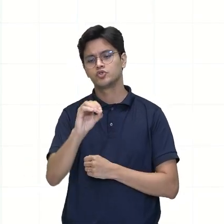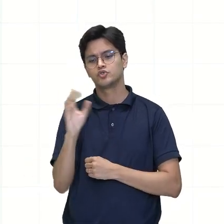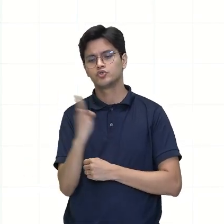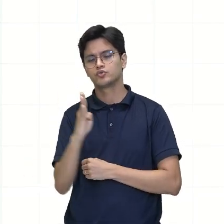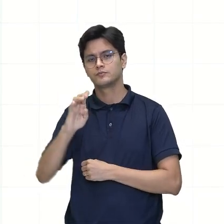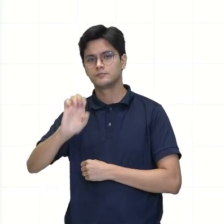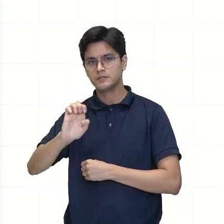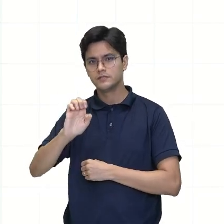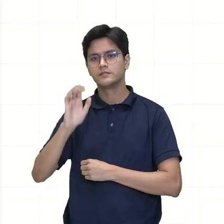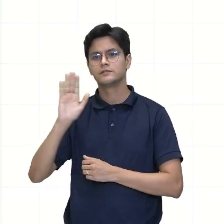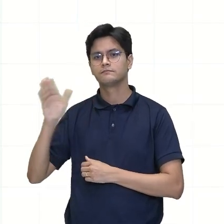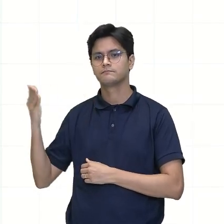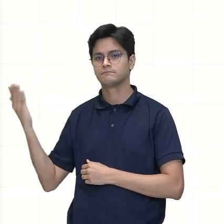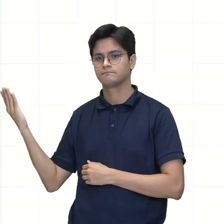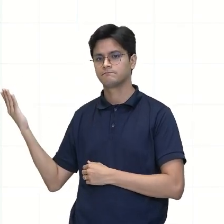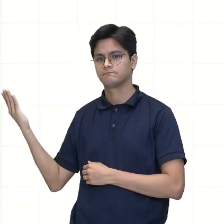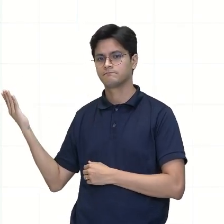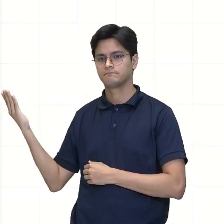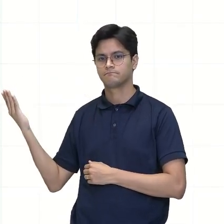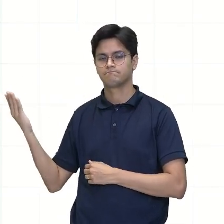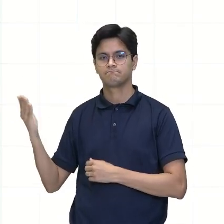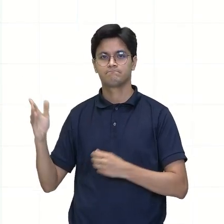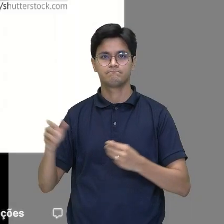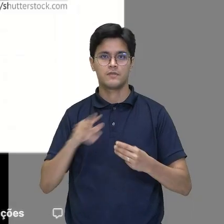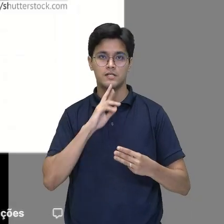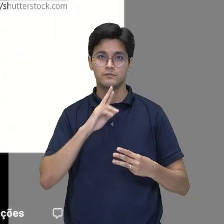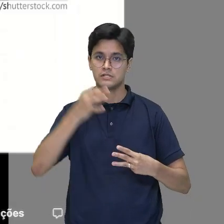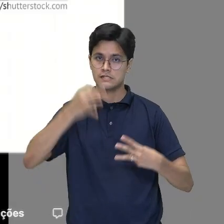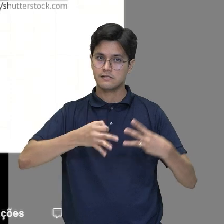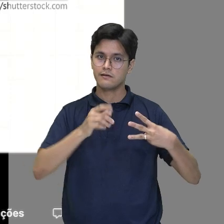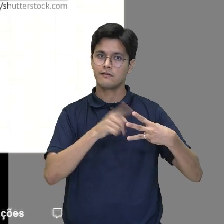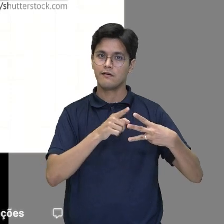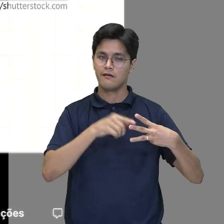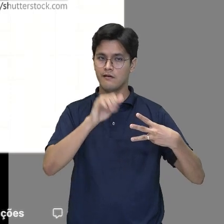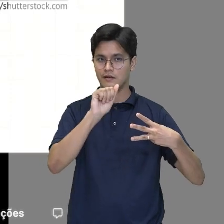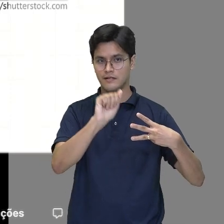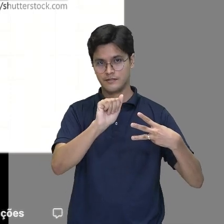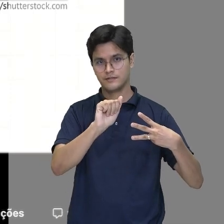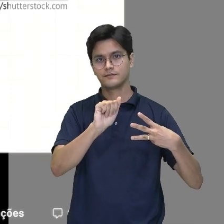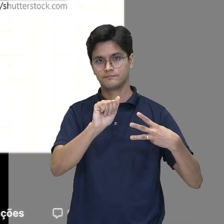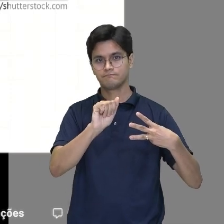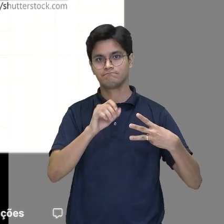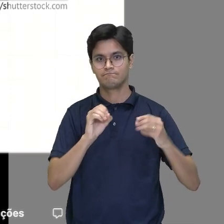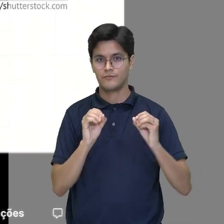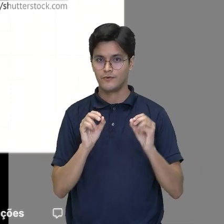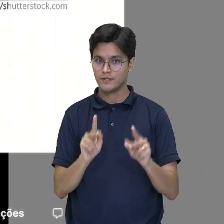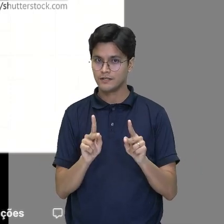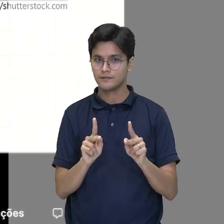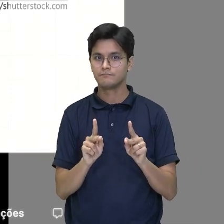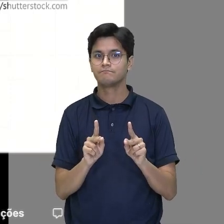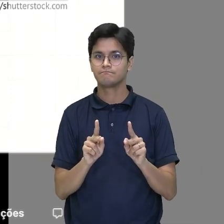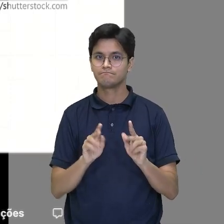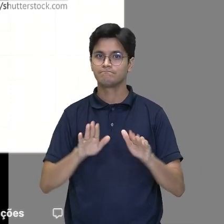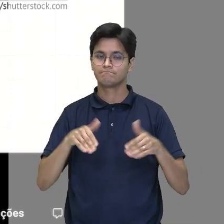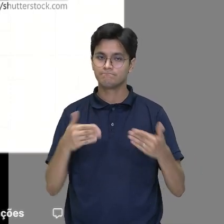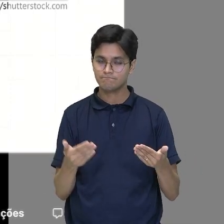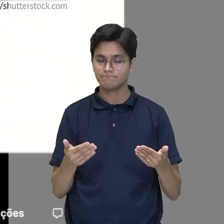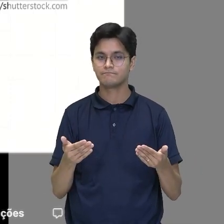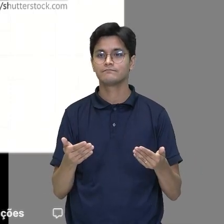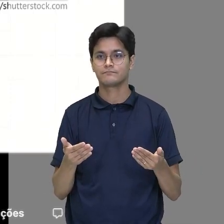are running. They are running. Ok. Então,